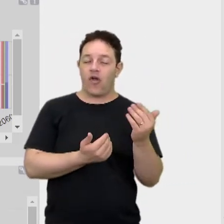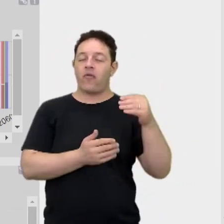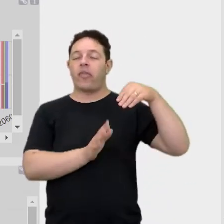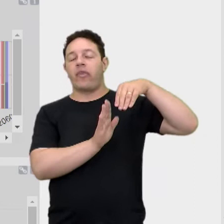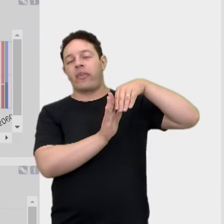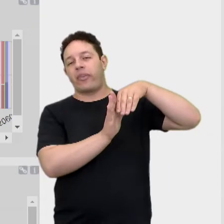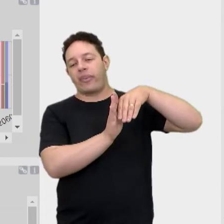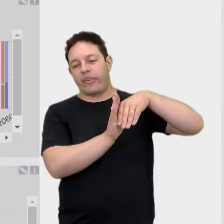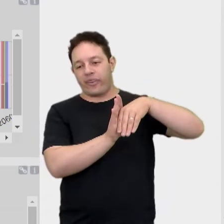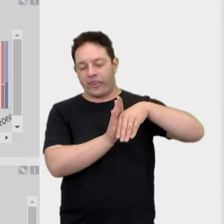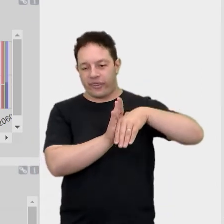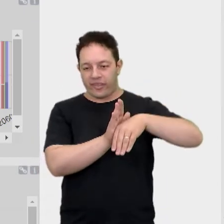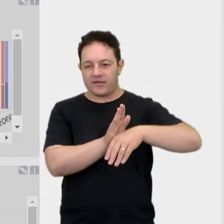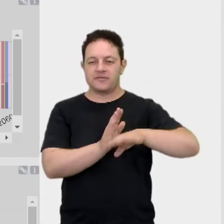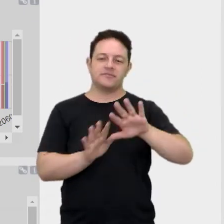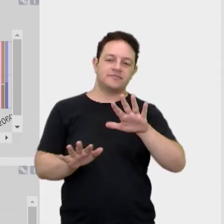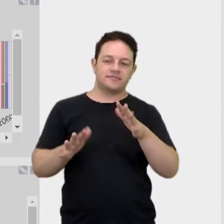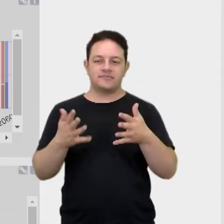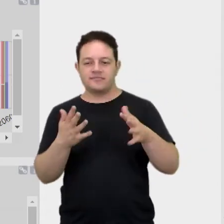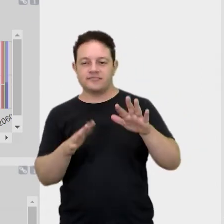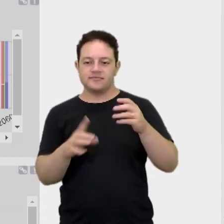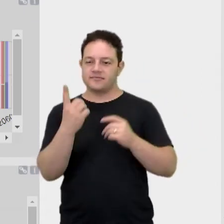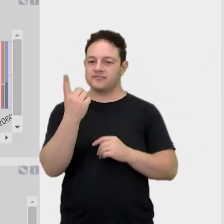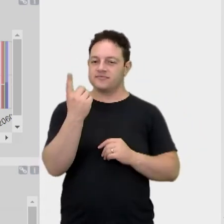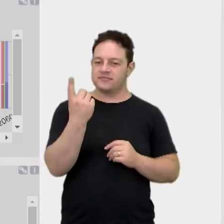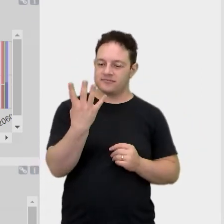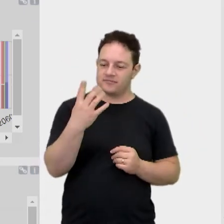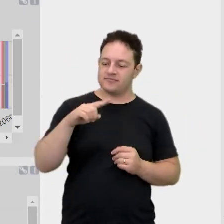21,98% para mais ou menos aí